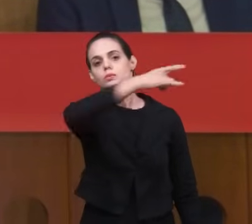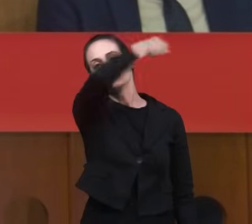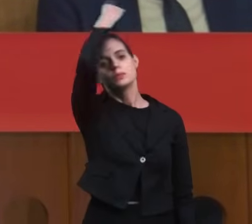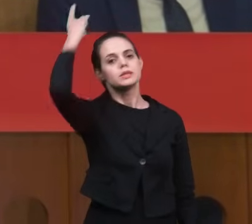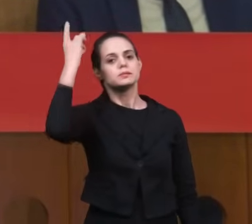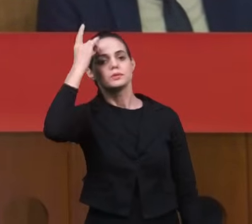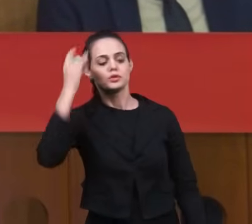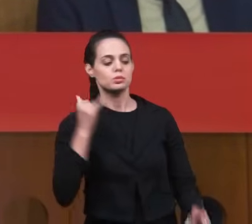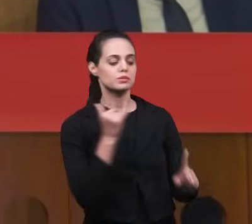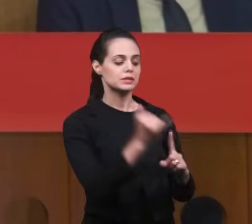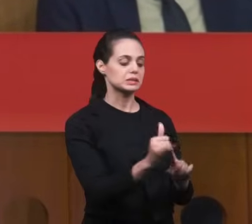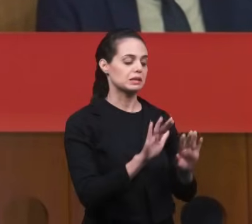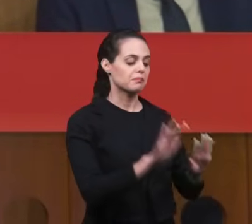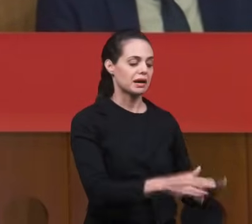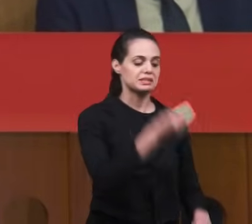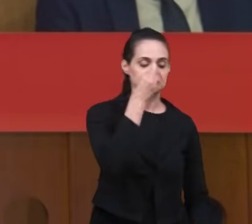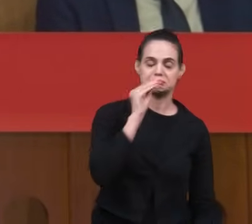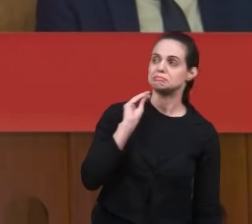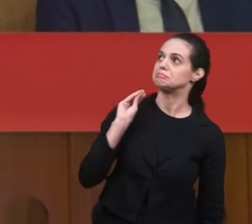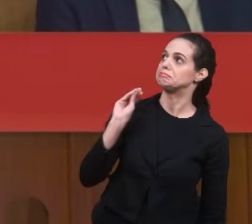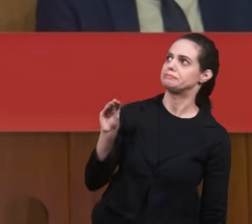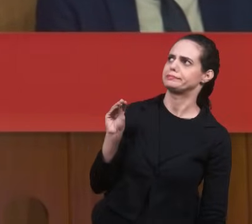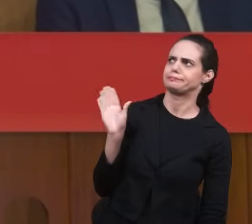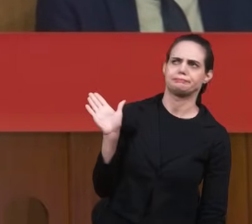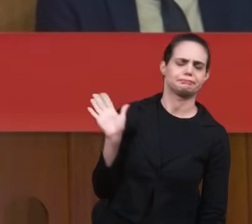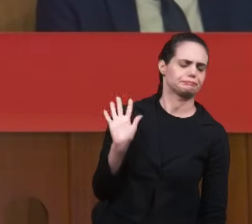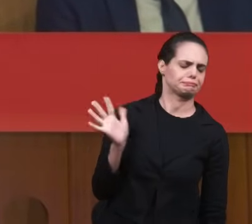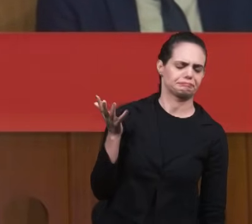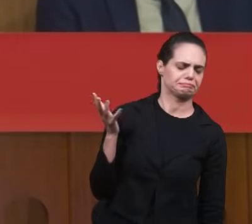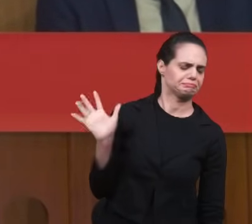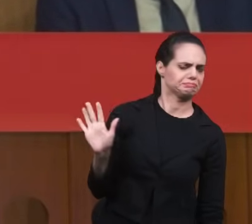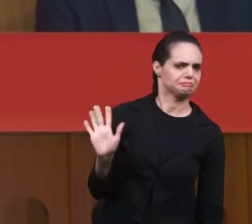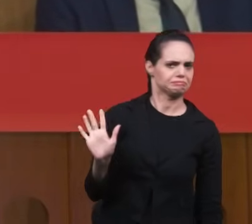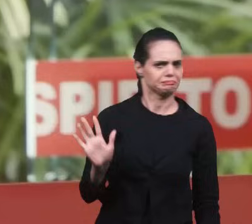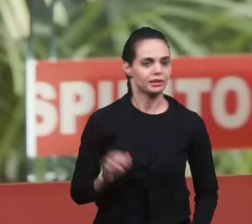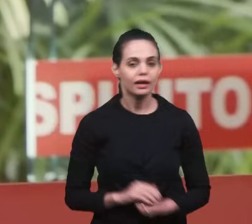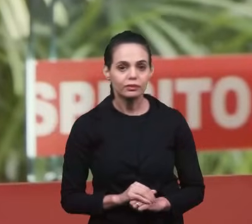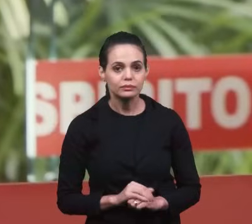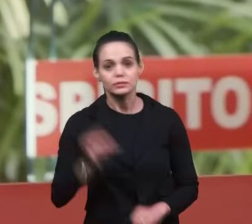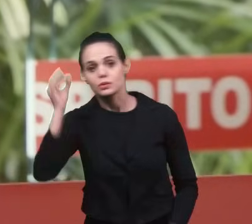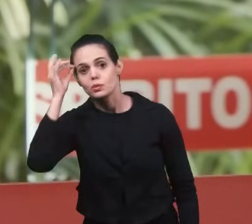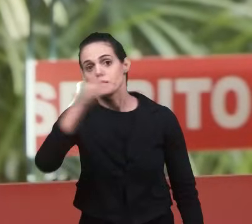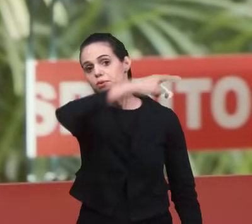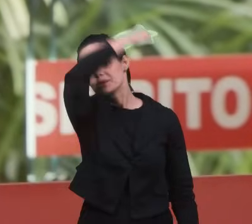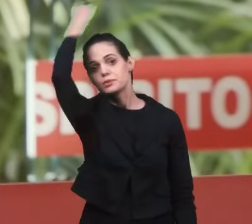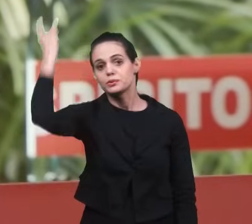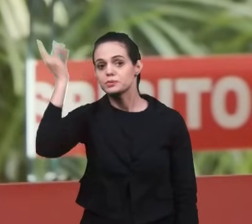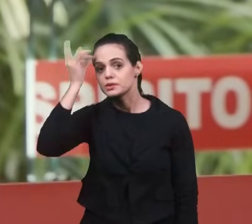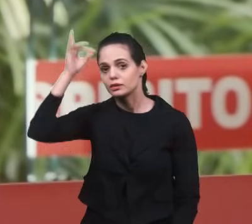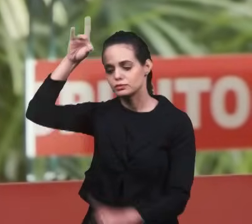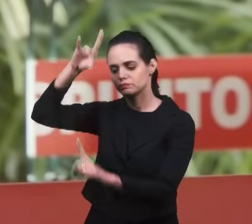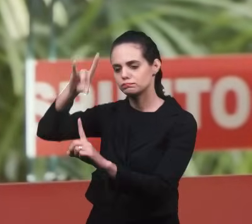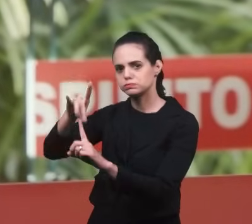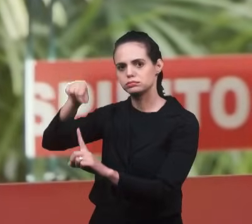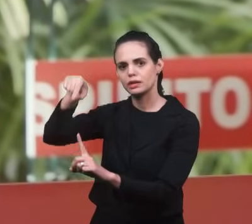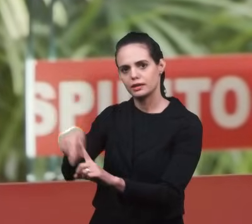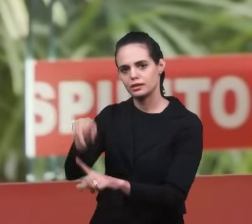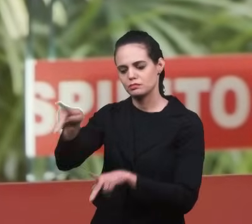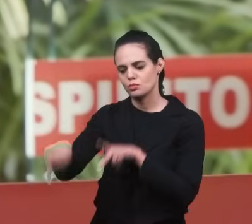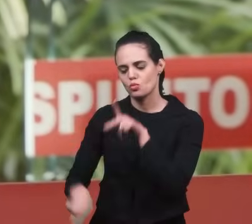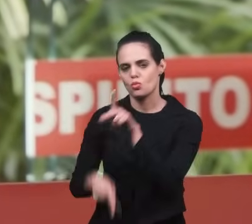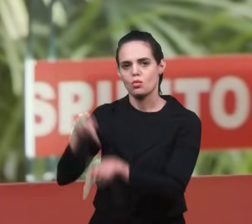Senhor agiu para prevenir a igreja, para ela não ficar na situação que ficou